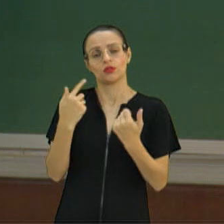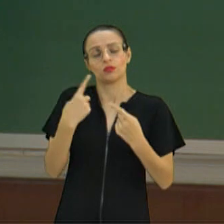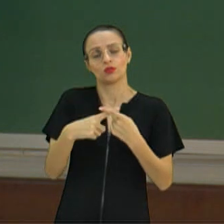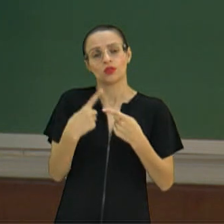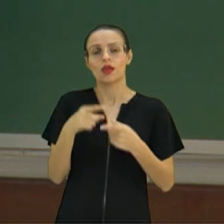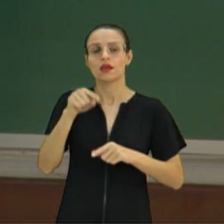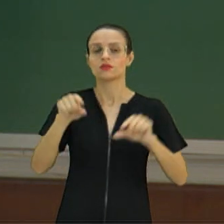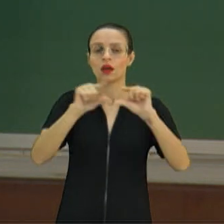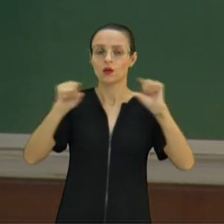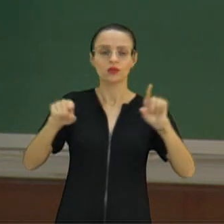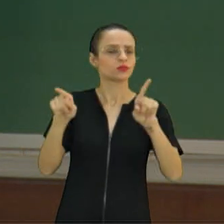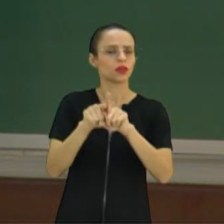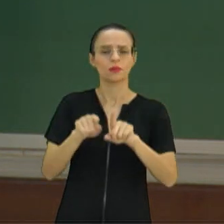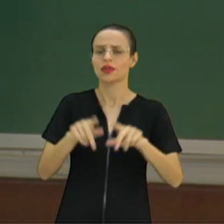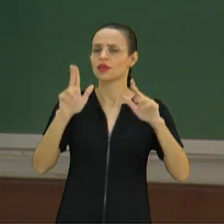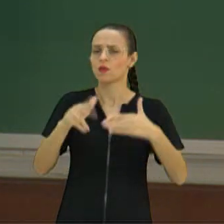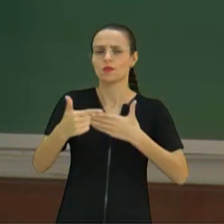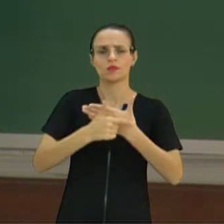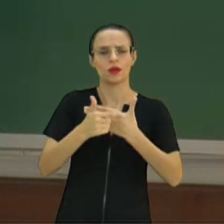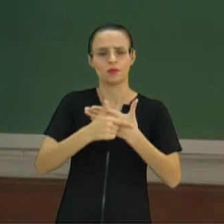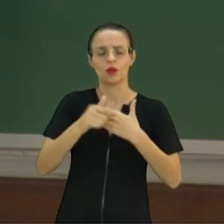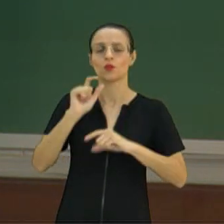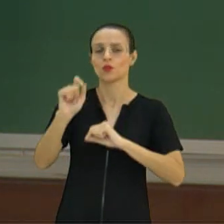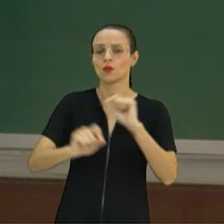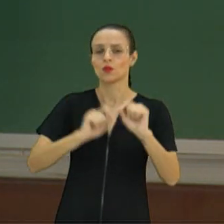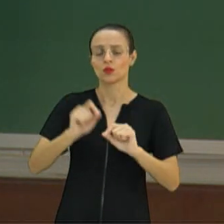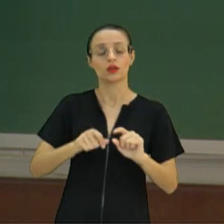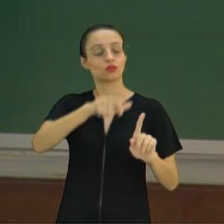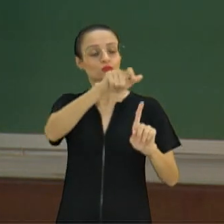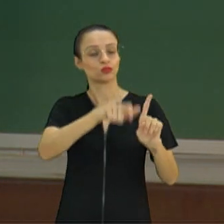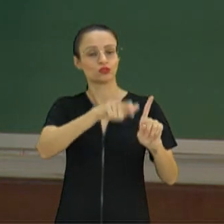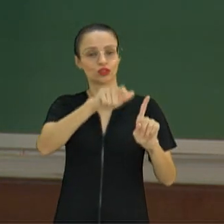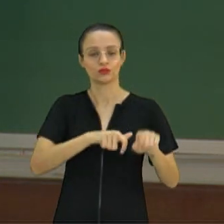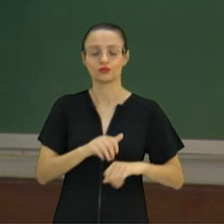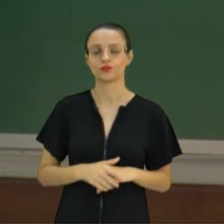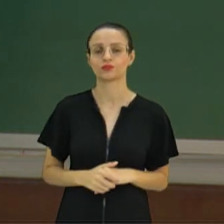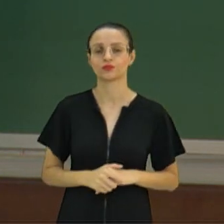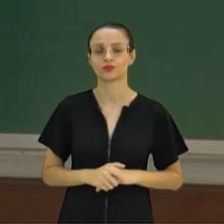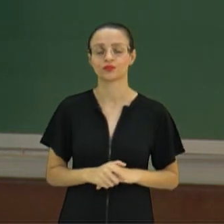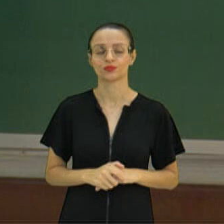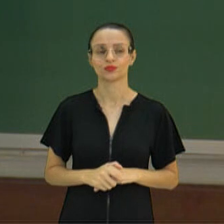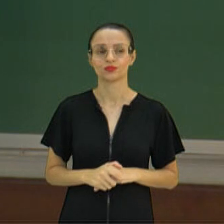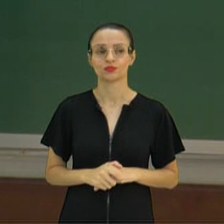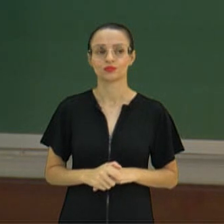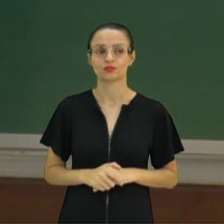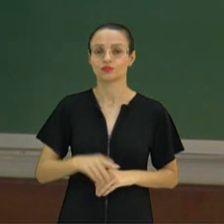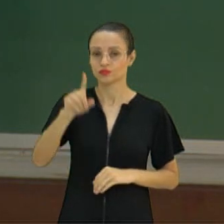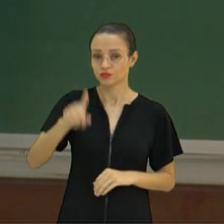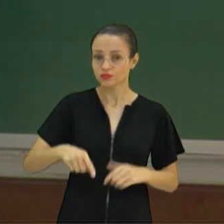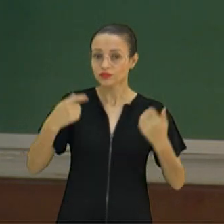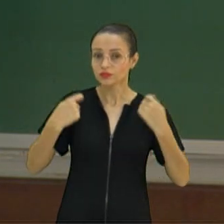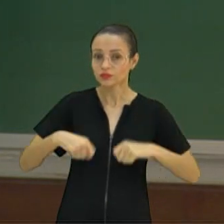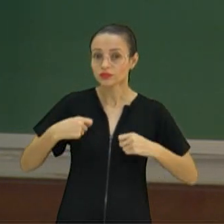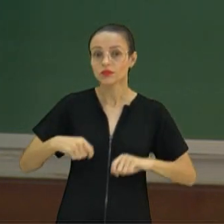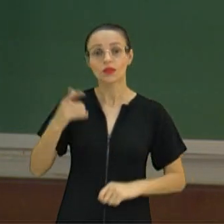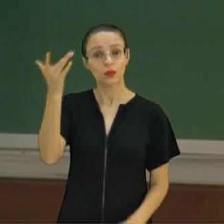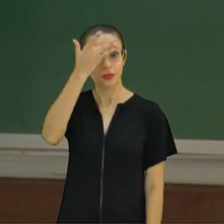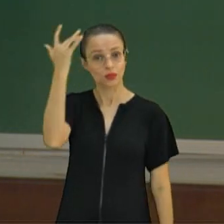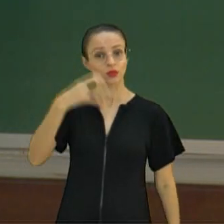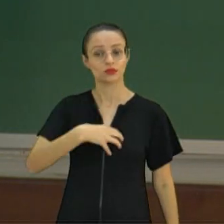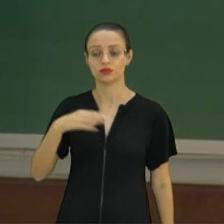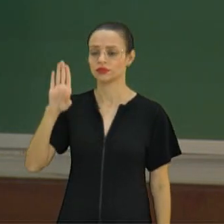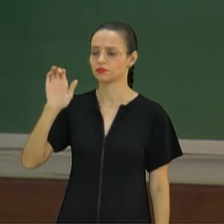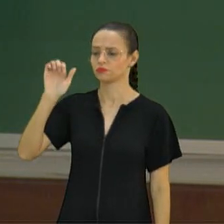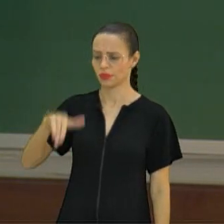essa oração também tem a mesma função, a função de sujeito. É necessário que a pessoa sinta-se bem